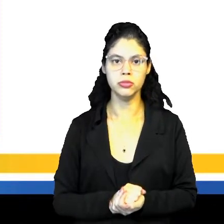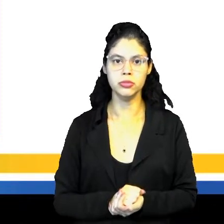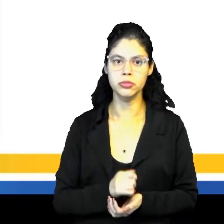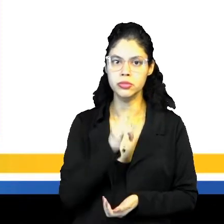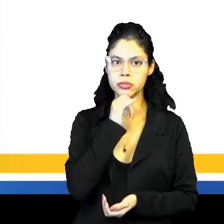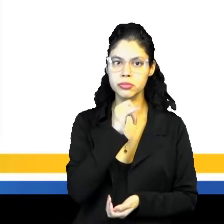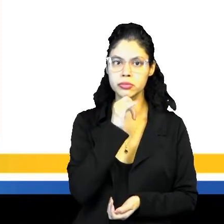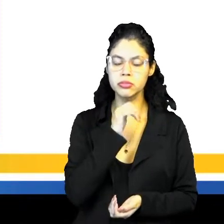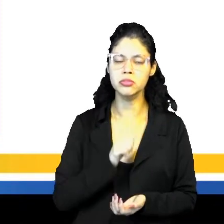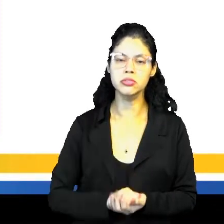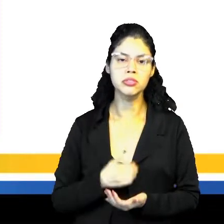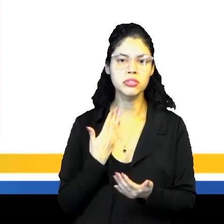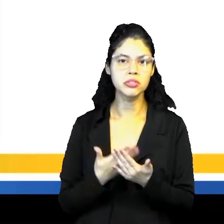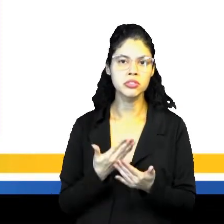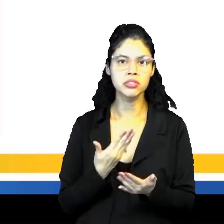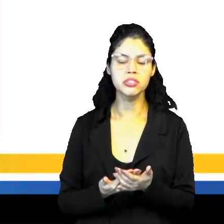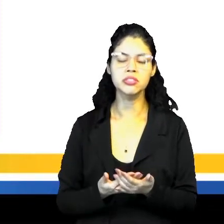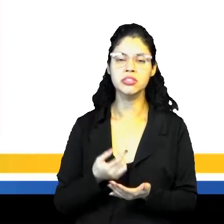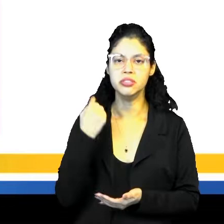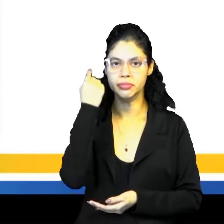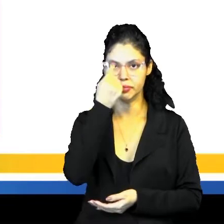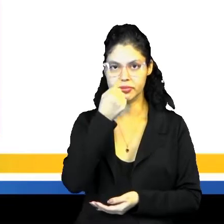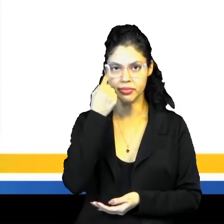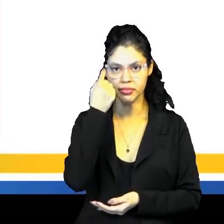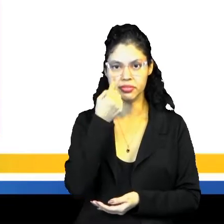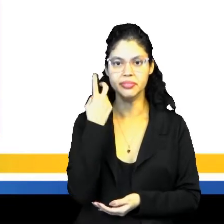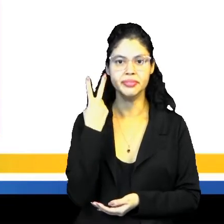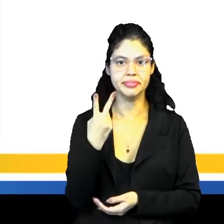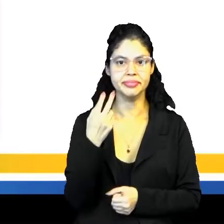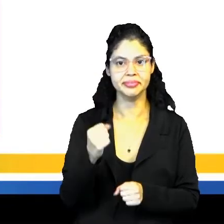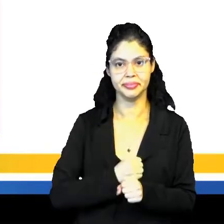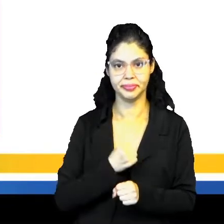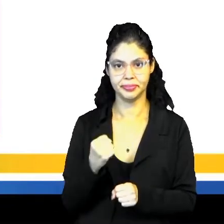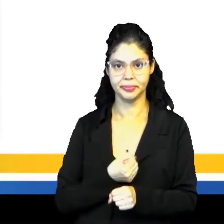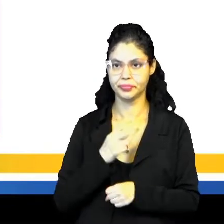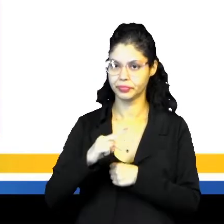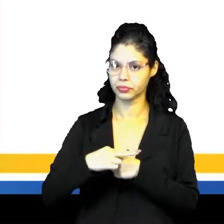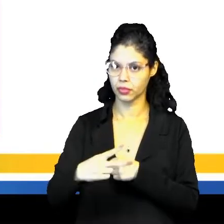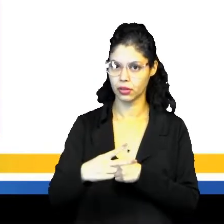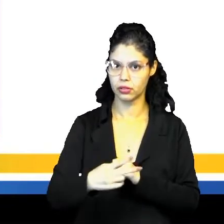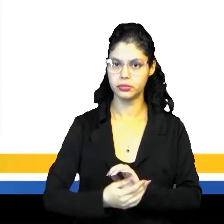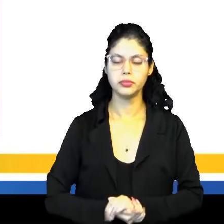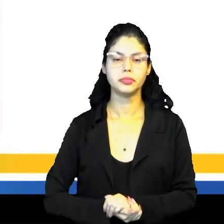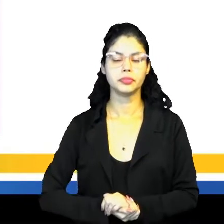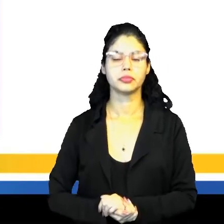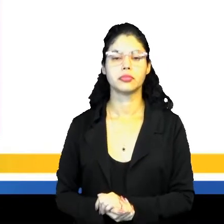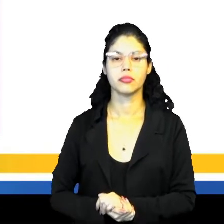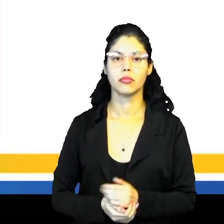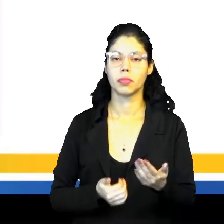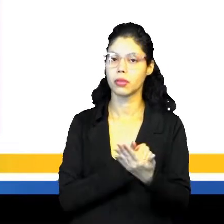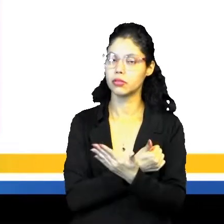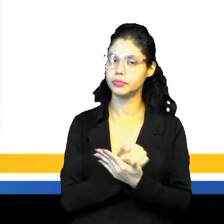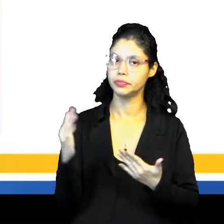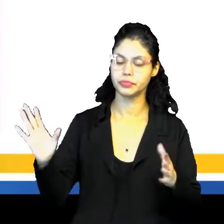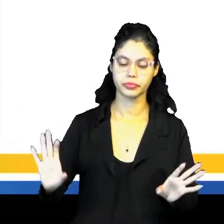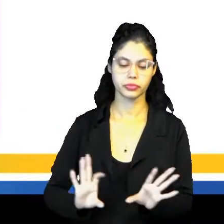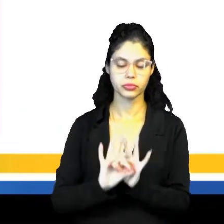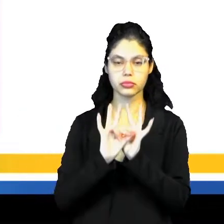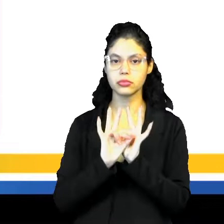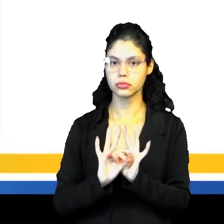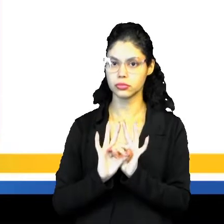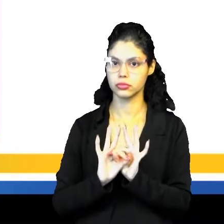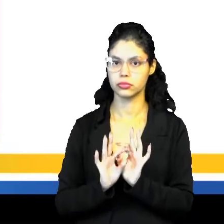um exemplo ali, ó, estudar espanhol por 2 anos, ou seja, eu passei 2 anos consequentemente, né, uma ação conectada aí